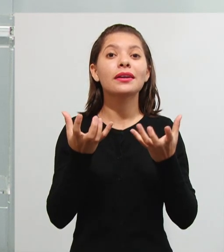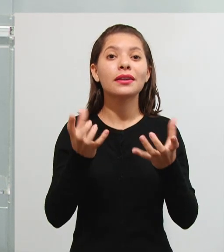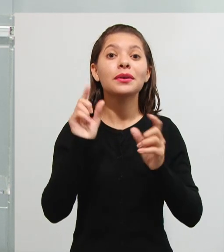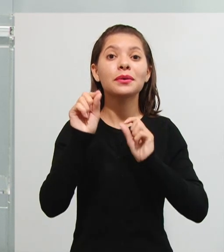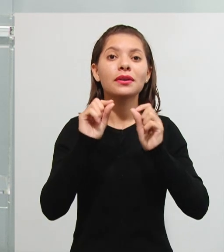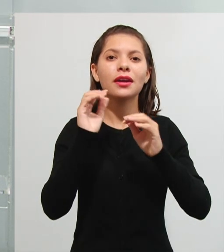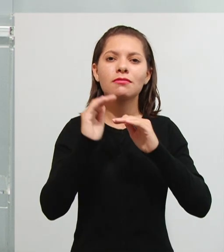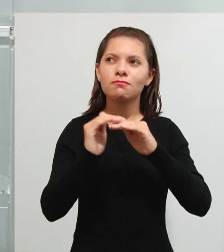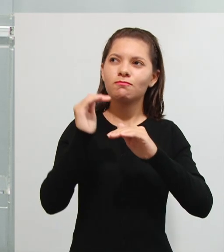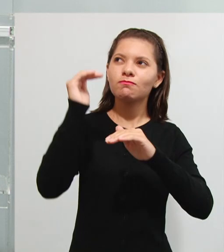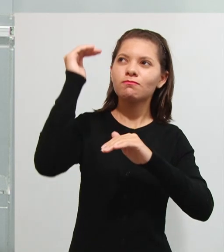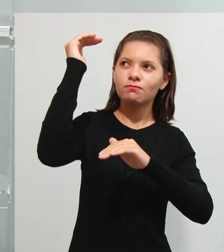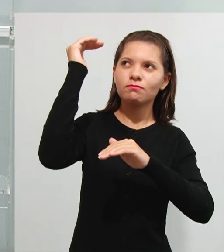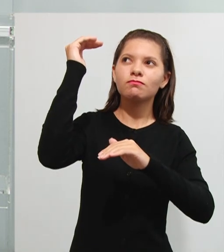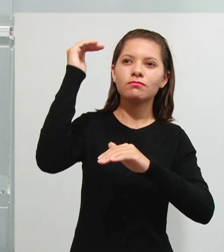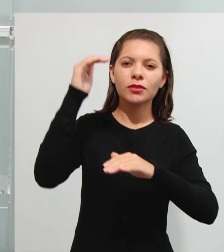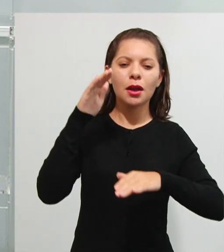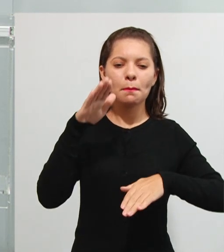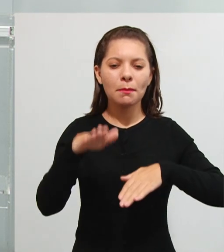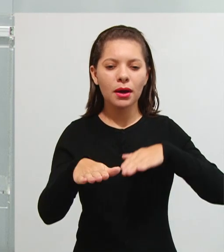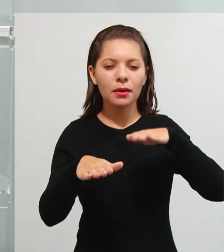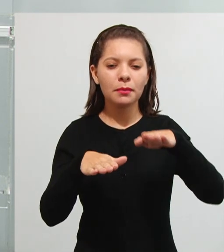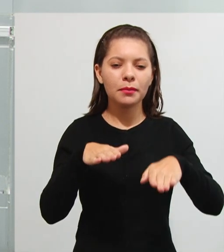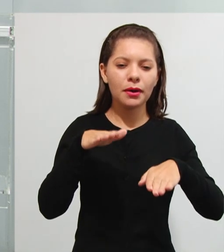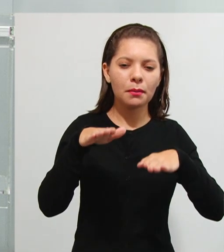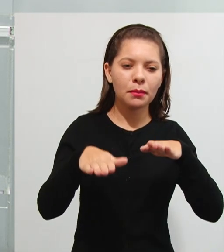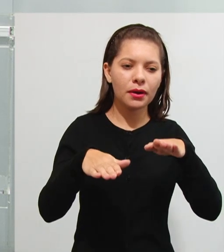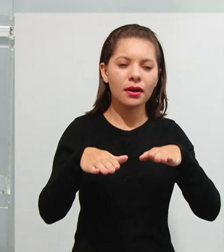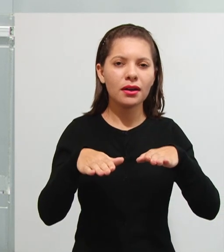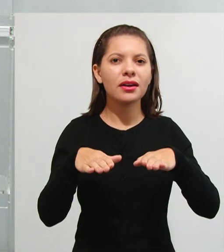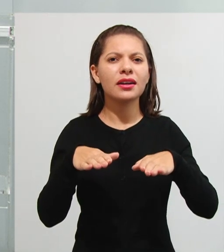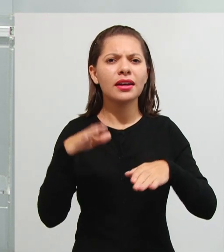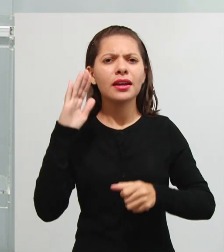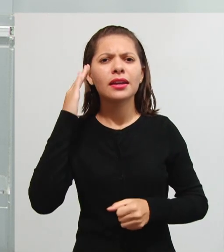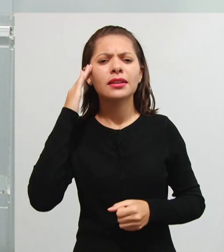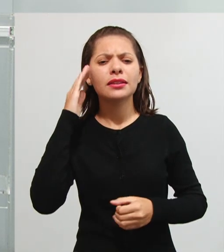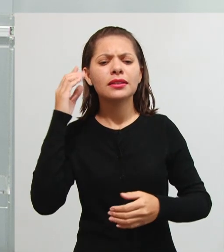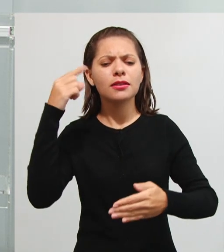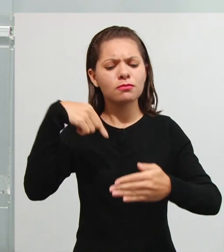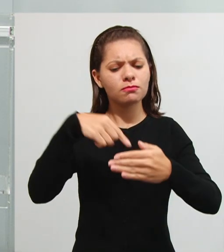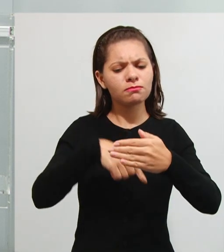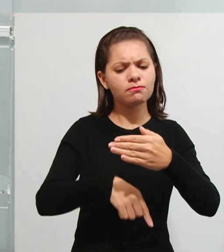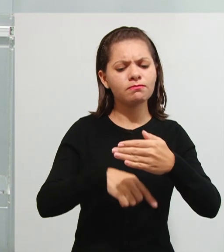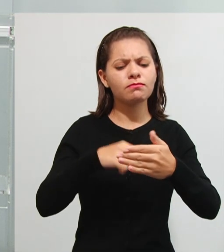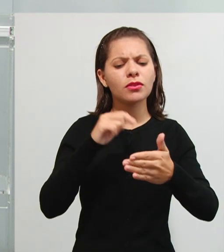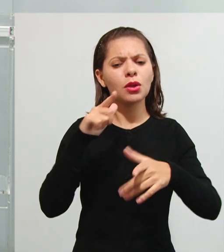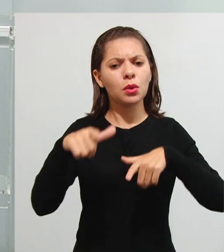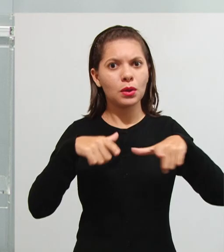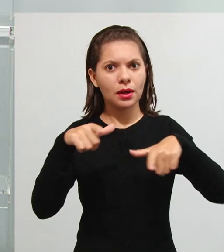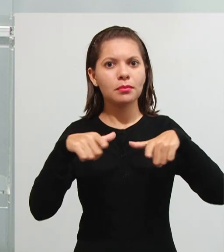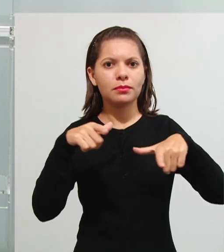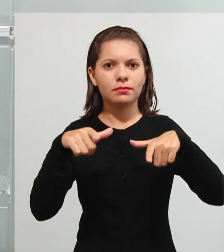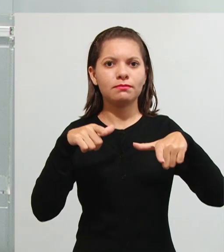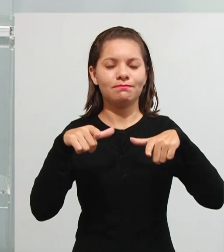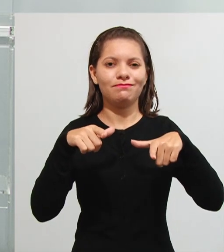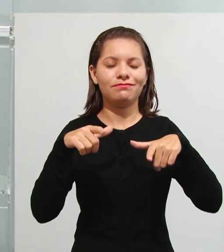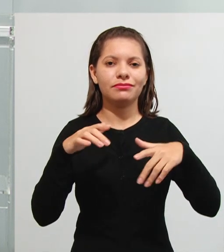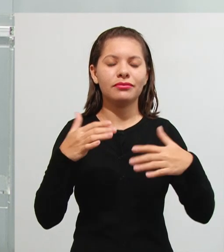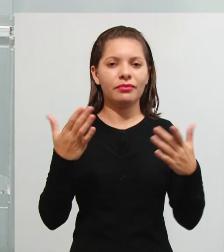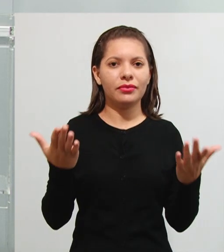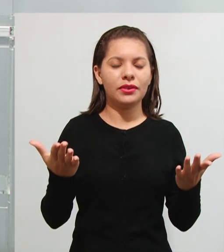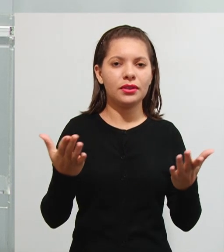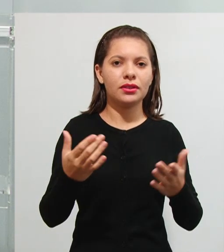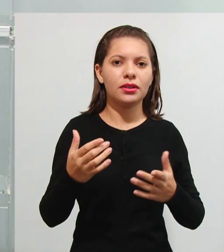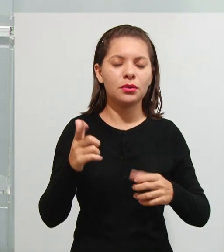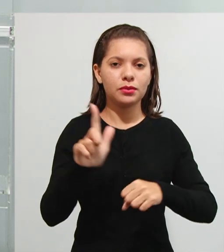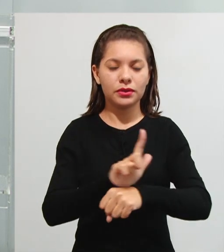galgar novos Passos entender mais a fundo todo aquelas atividades que ela desenvolve então a gestão